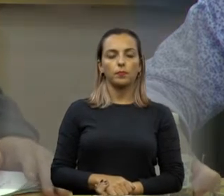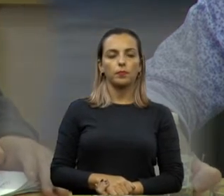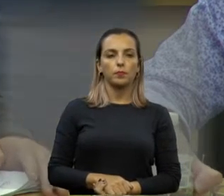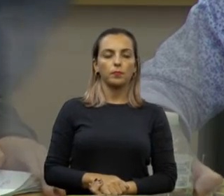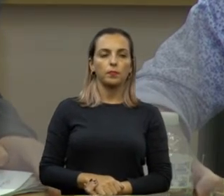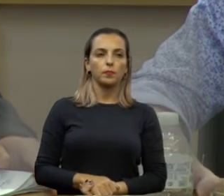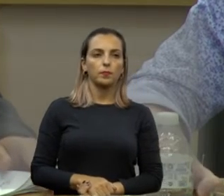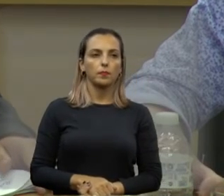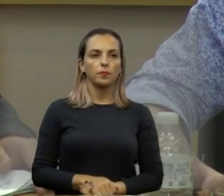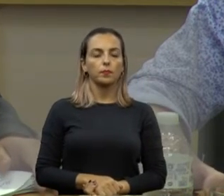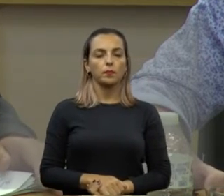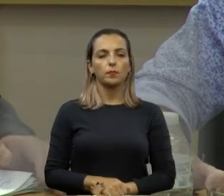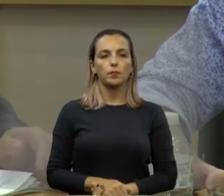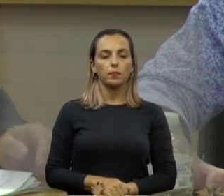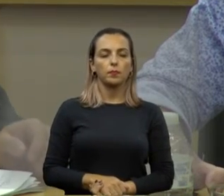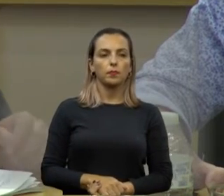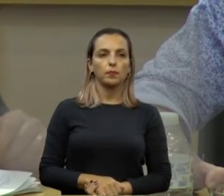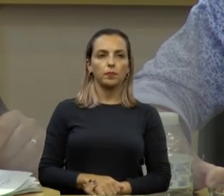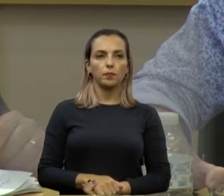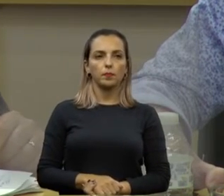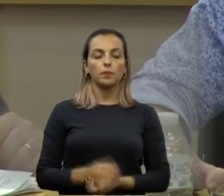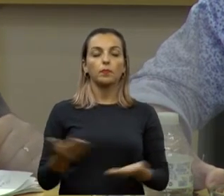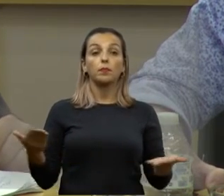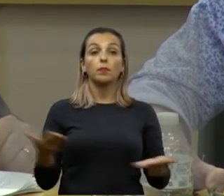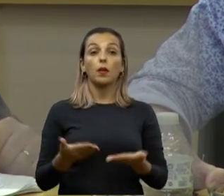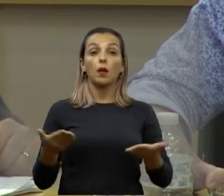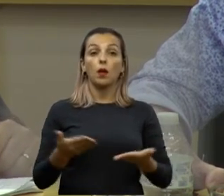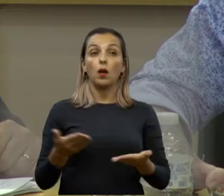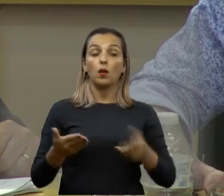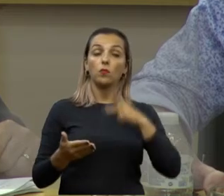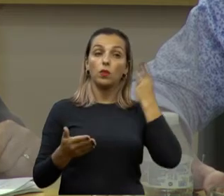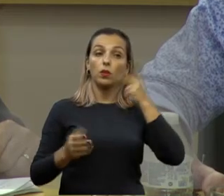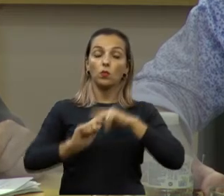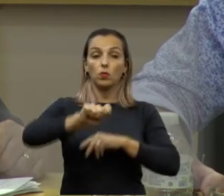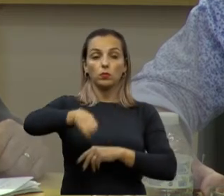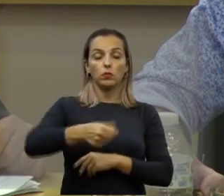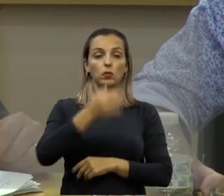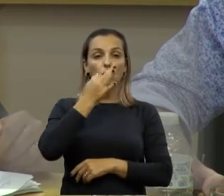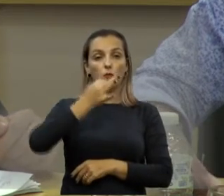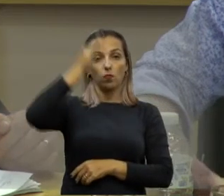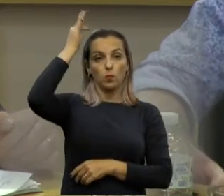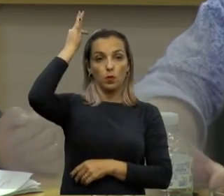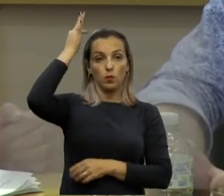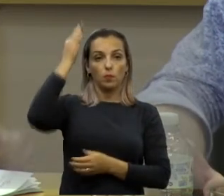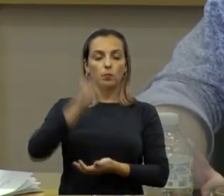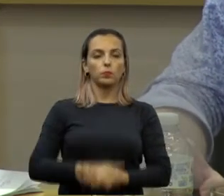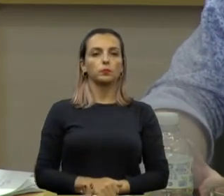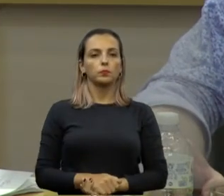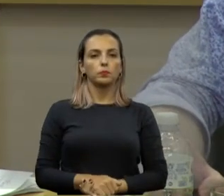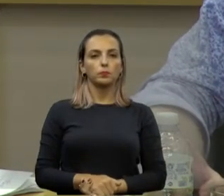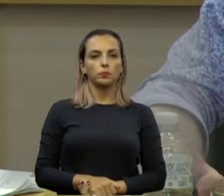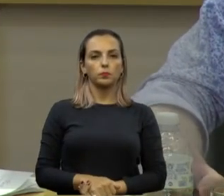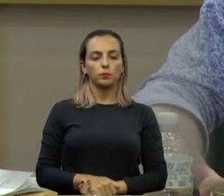oh alô e como a palavra vereadora Fabi Virgínia